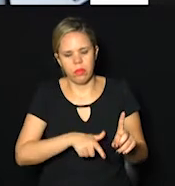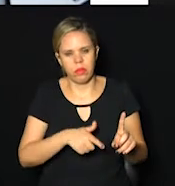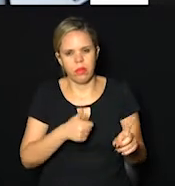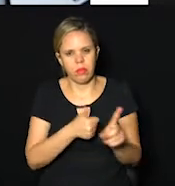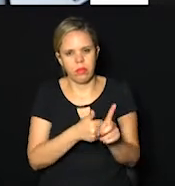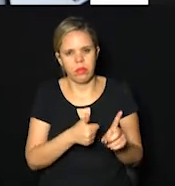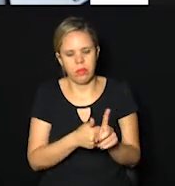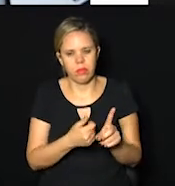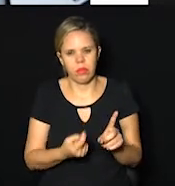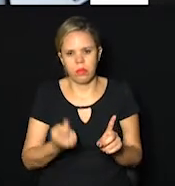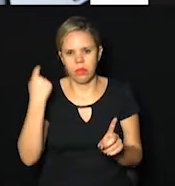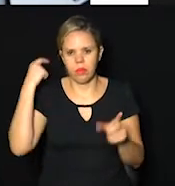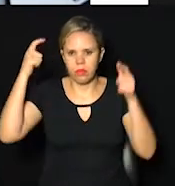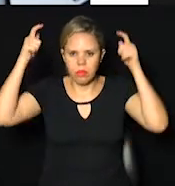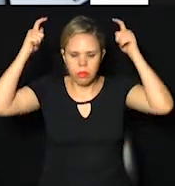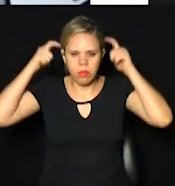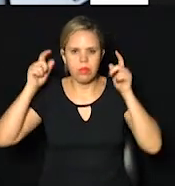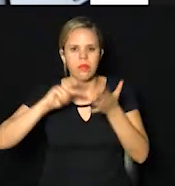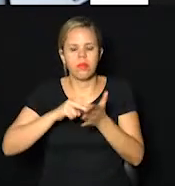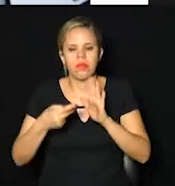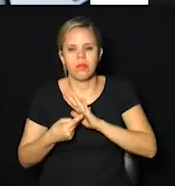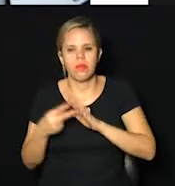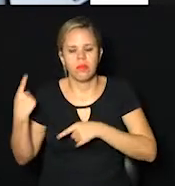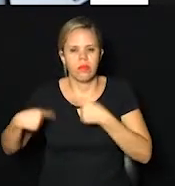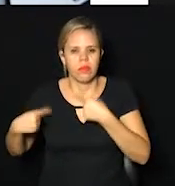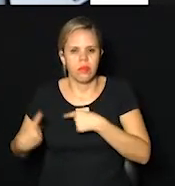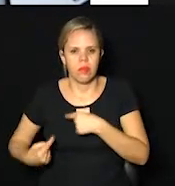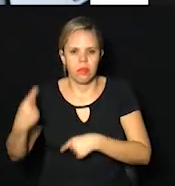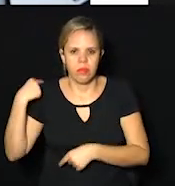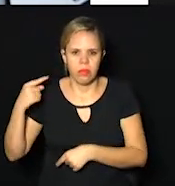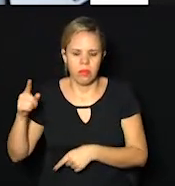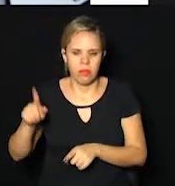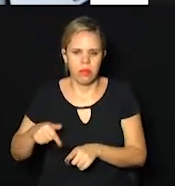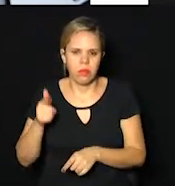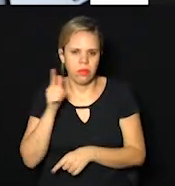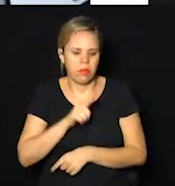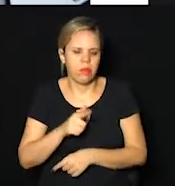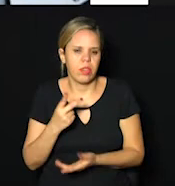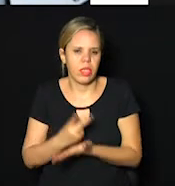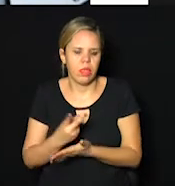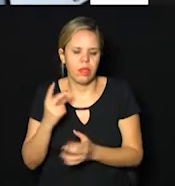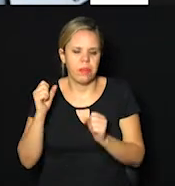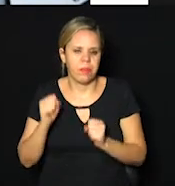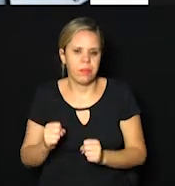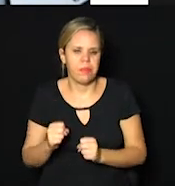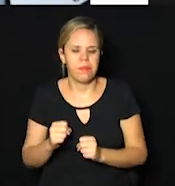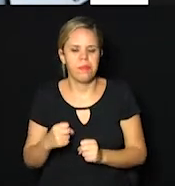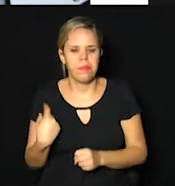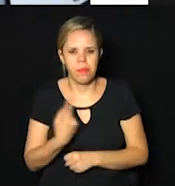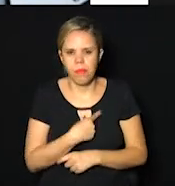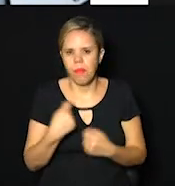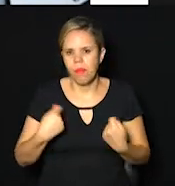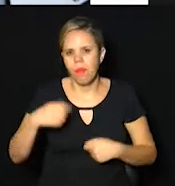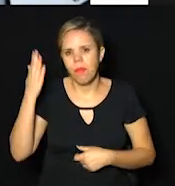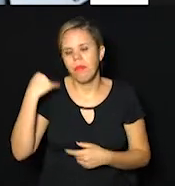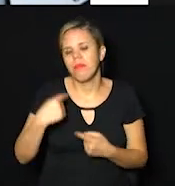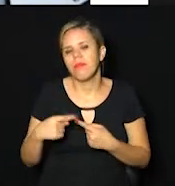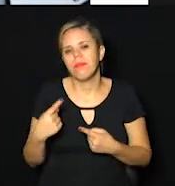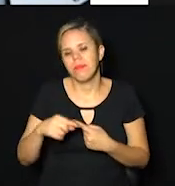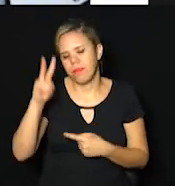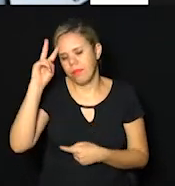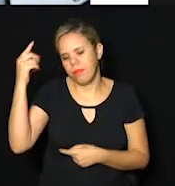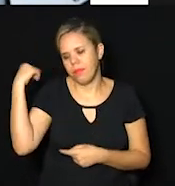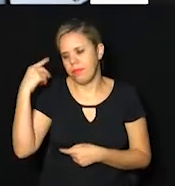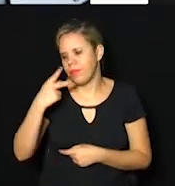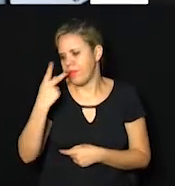era a representação do poder político, era justamente para a conquista e manutenção do poder. E a gente precisa saber por quê. Lembra aquilo que eu disse?